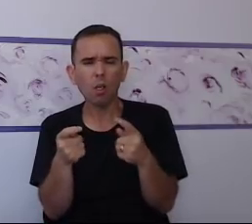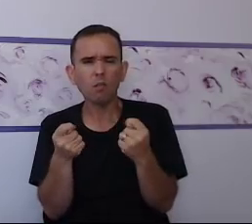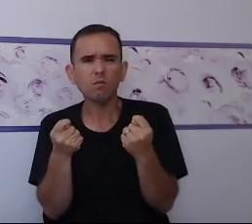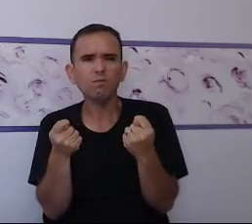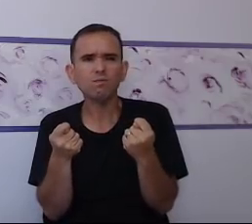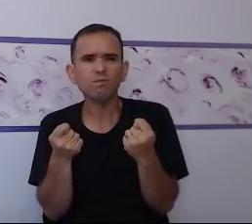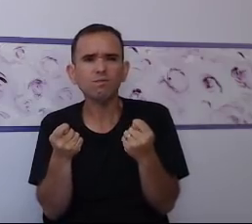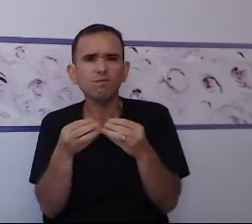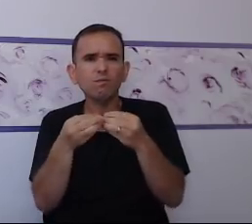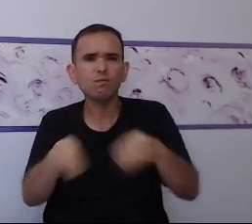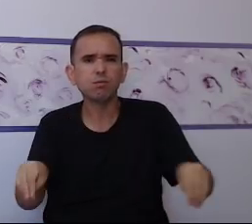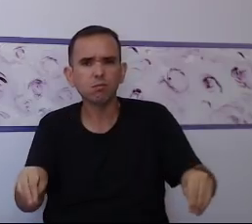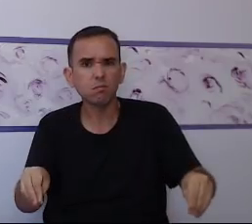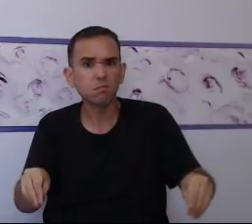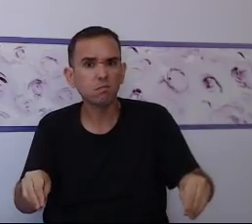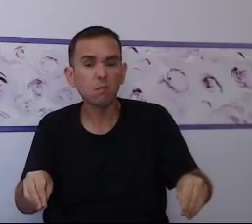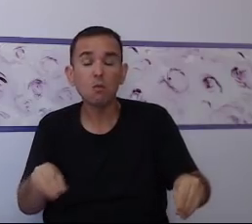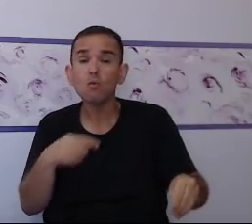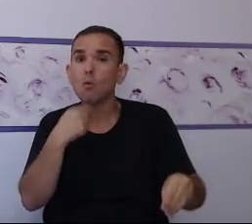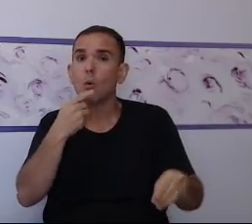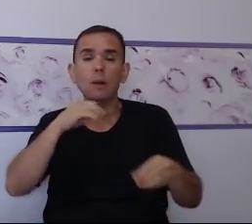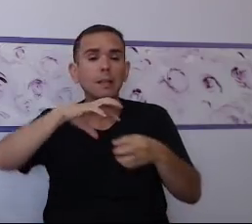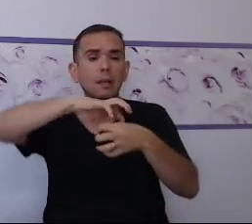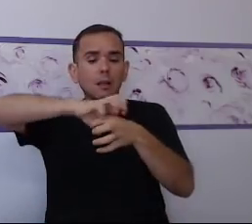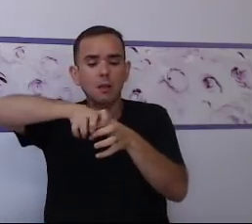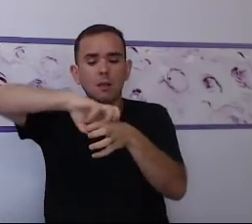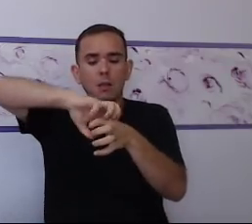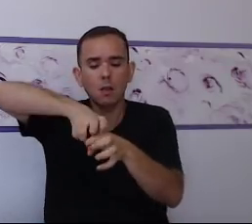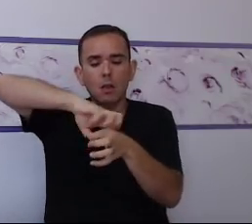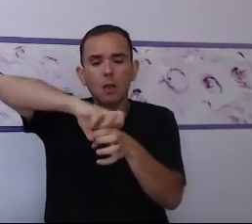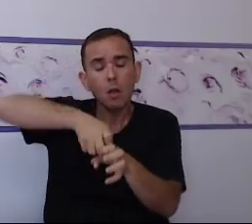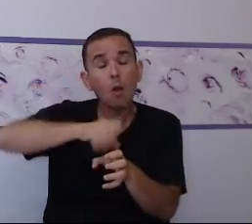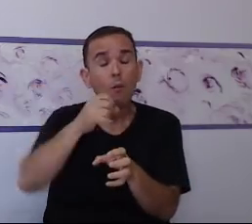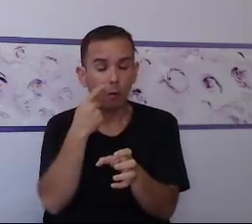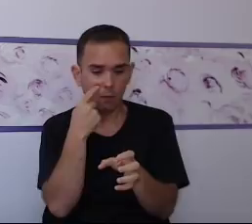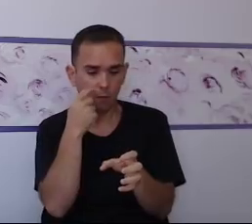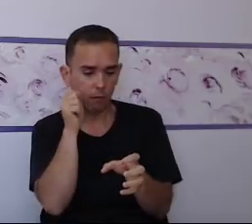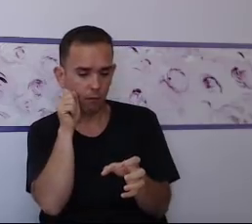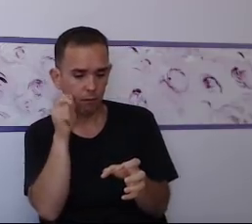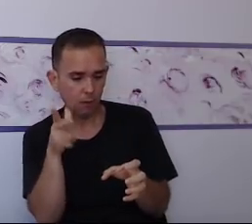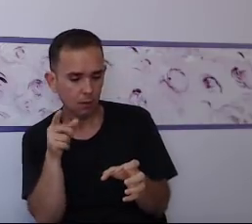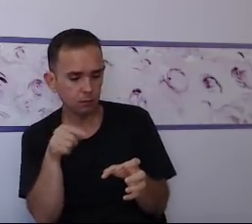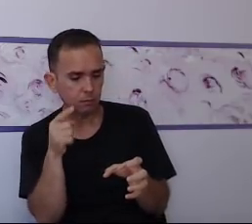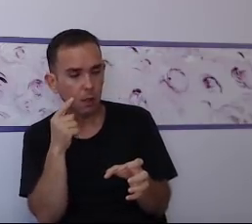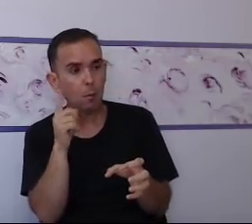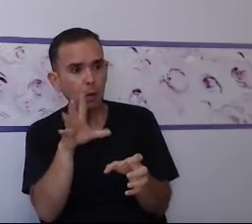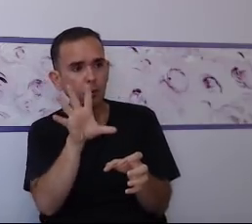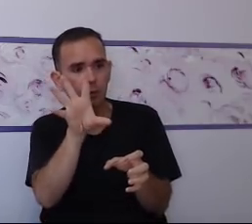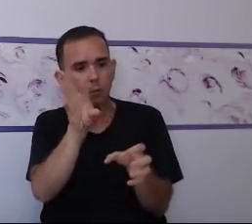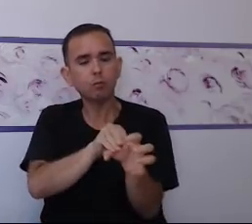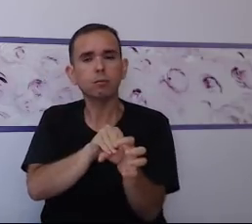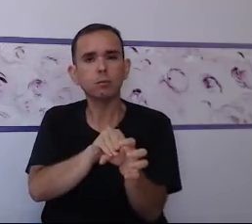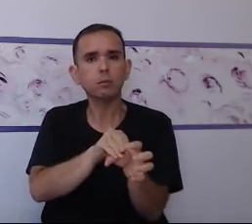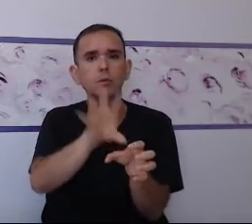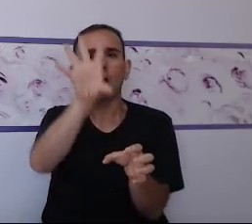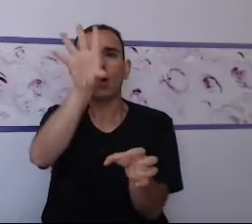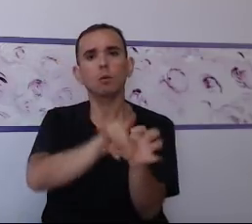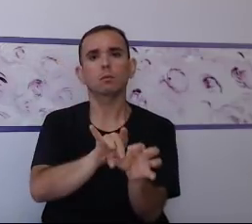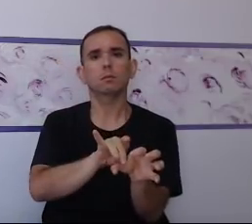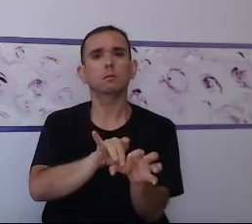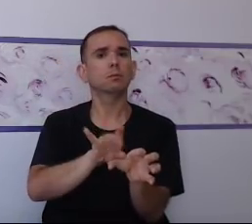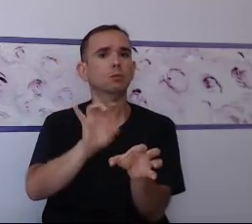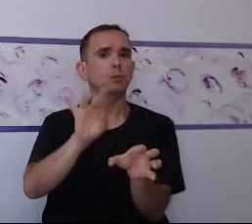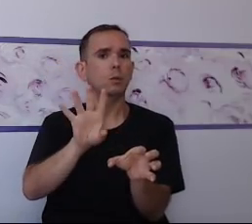comprometida. Então, ele não consegue rosquear a tampinha. Então, eu vou me atentar. Eu posso colocar um velcro para ele colar.